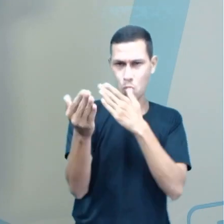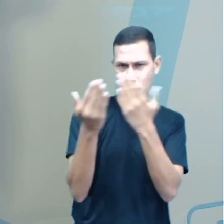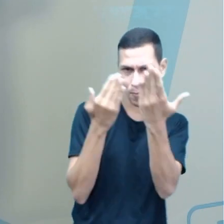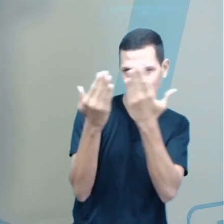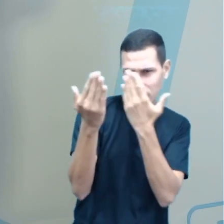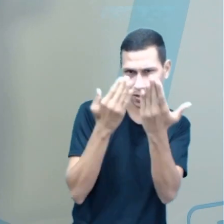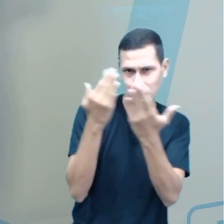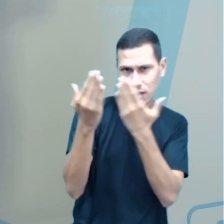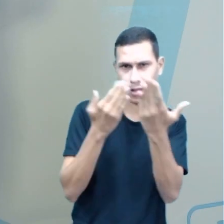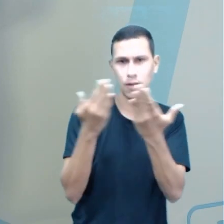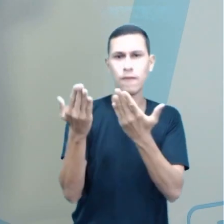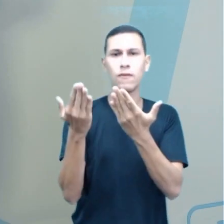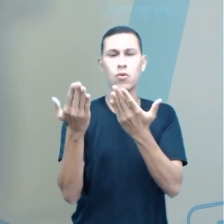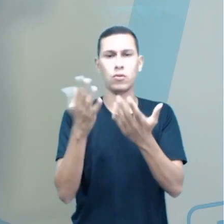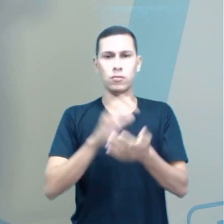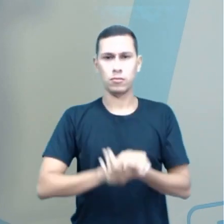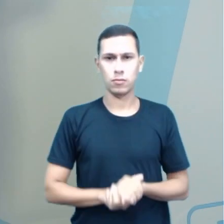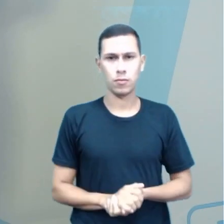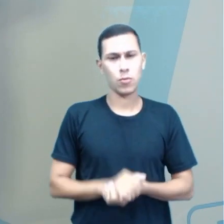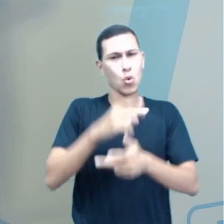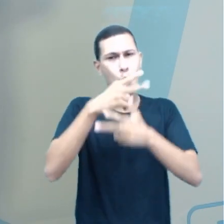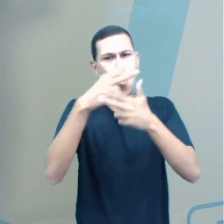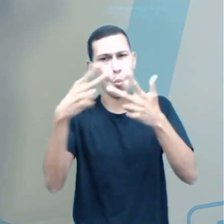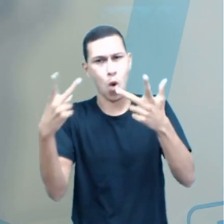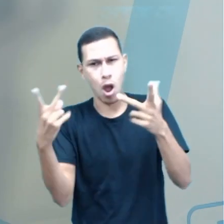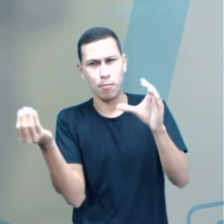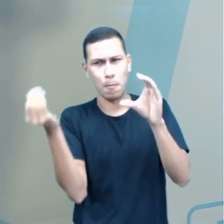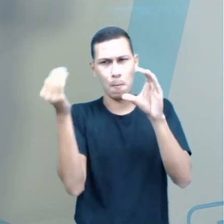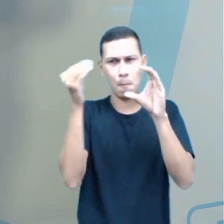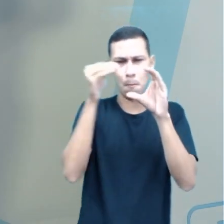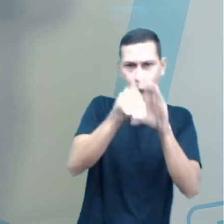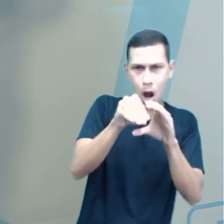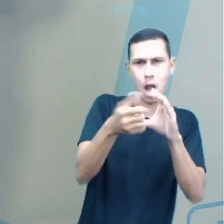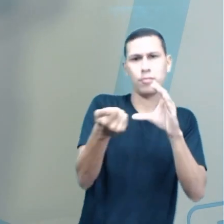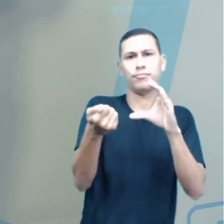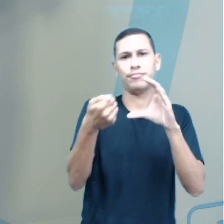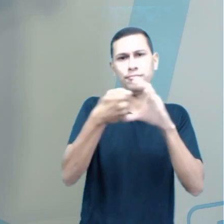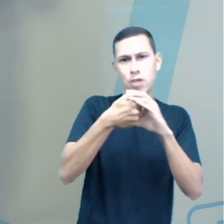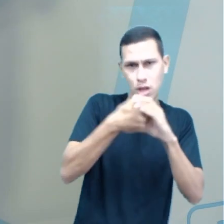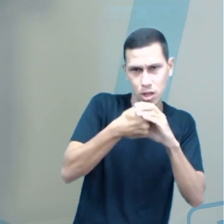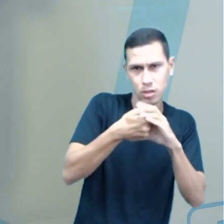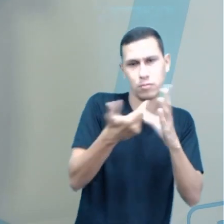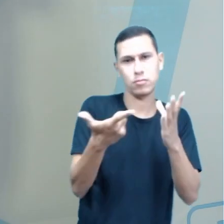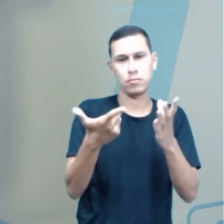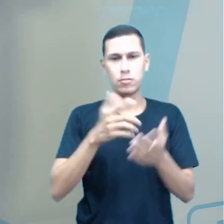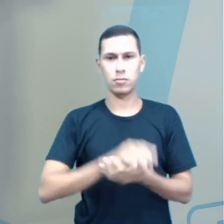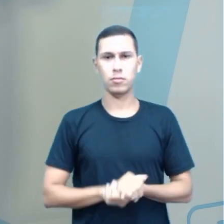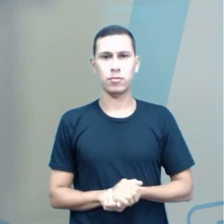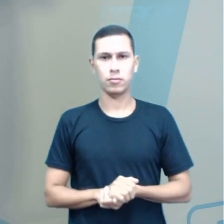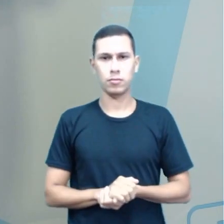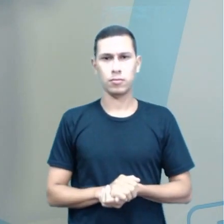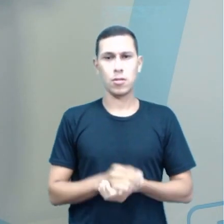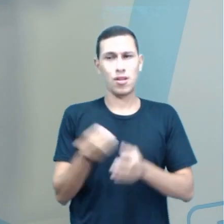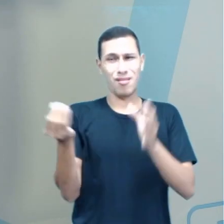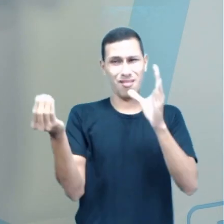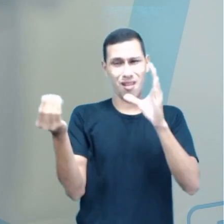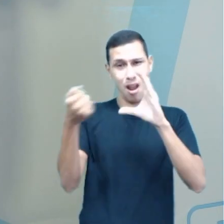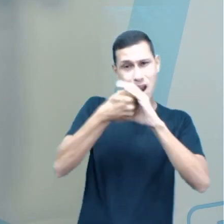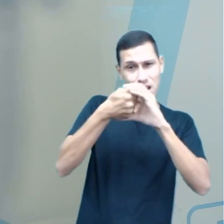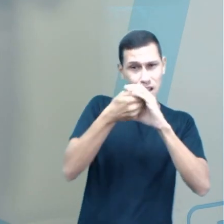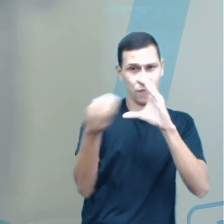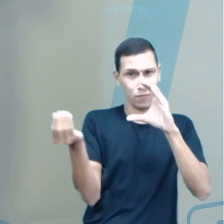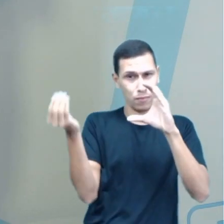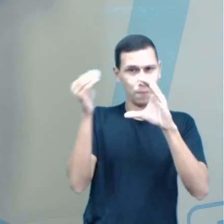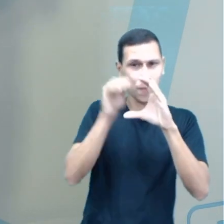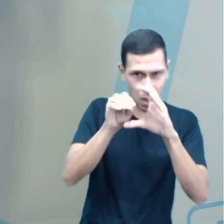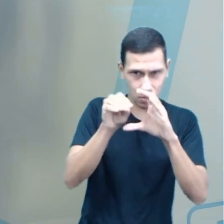São coisas que a gente adiciona no adjetivo. Então, tudo isso que eu vou falar aqui, que a gente vai acrescentar, vamos acrescentar